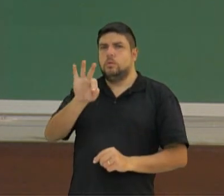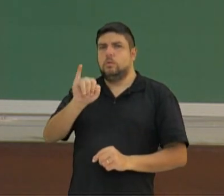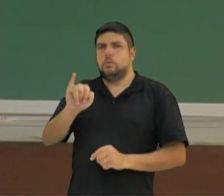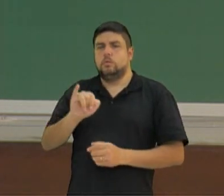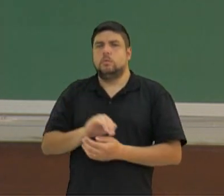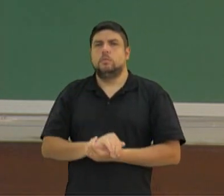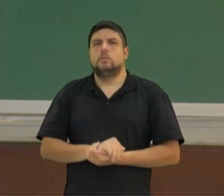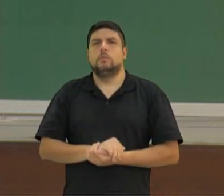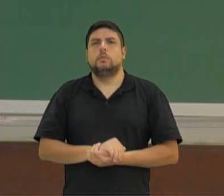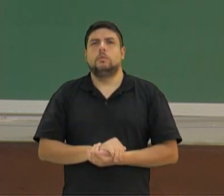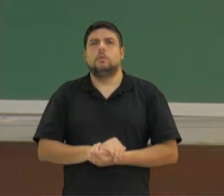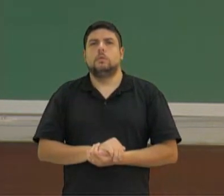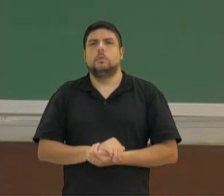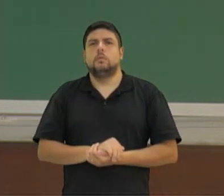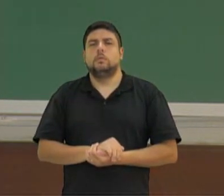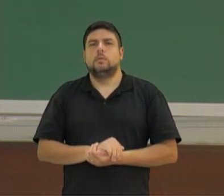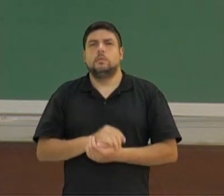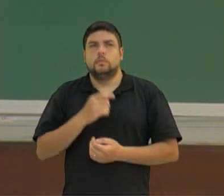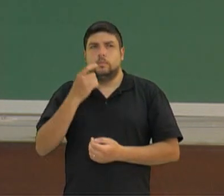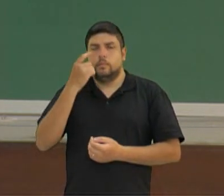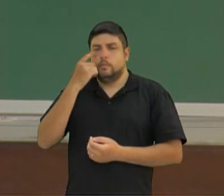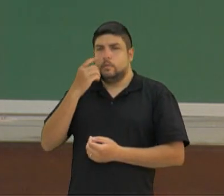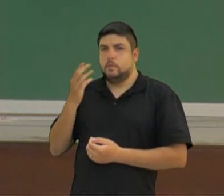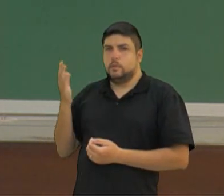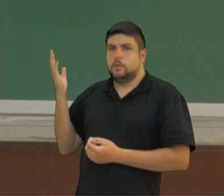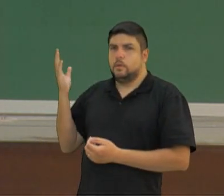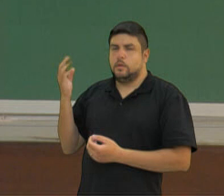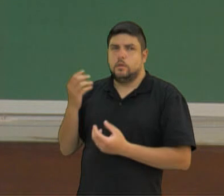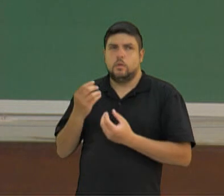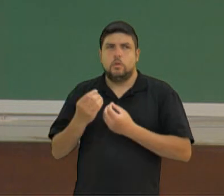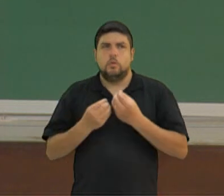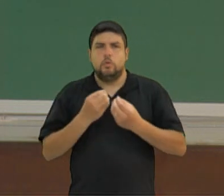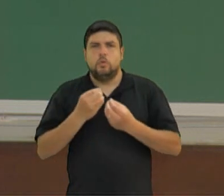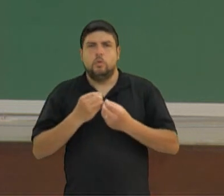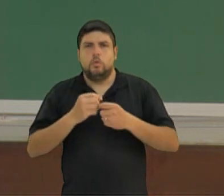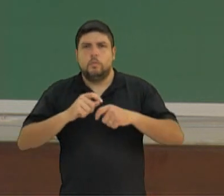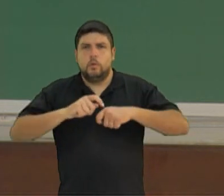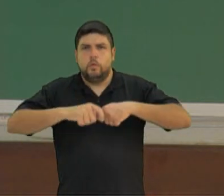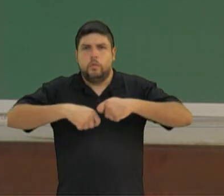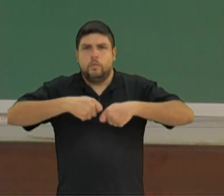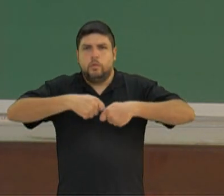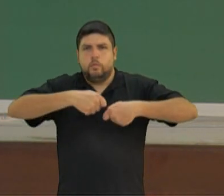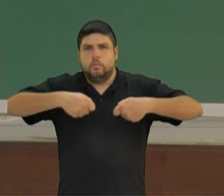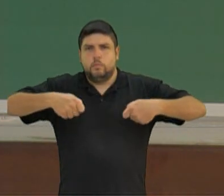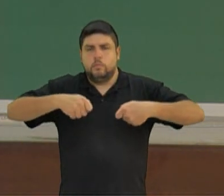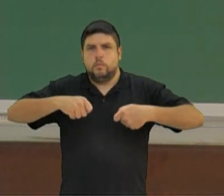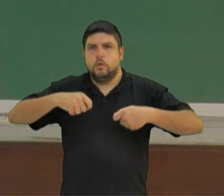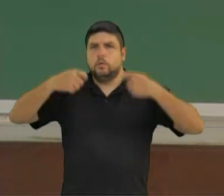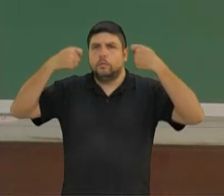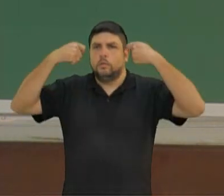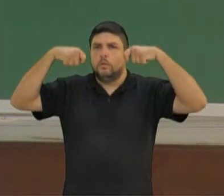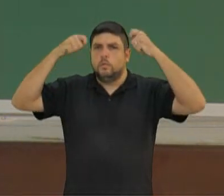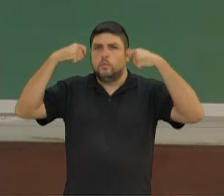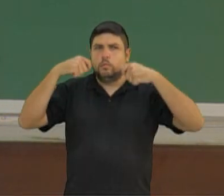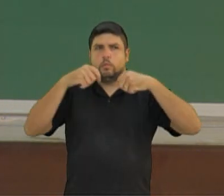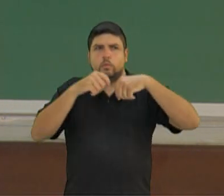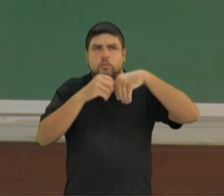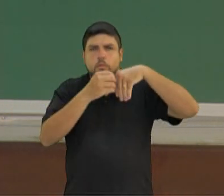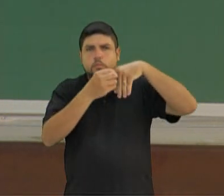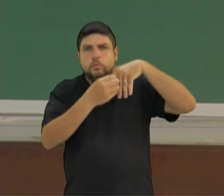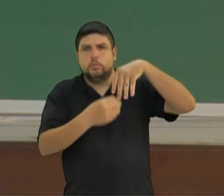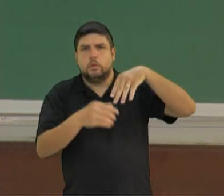Essa é a forma de quipus. Cordões de lã onde codificadas